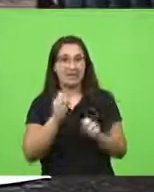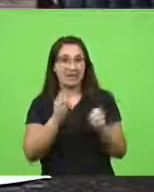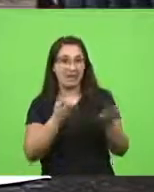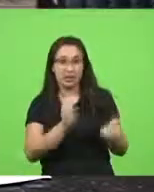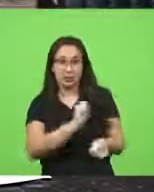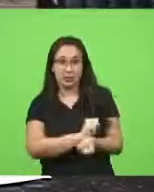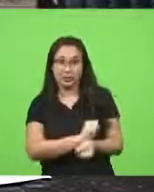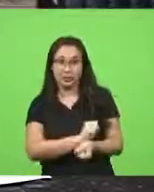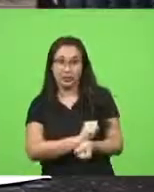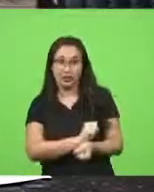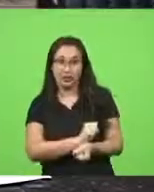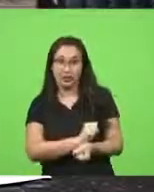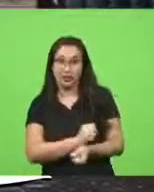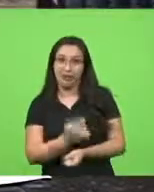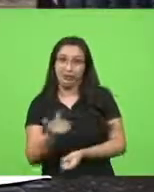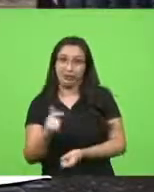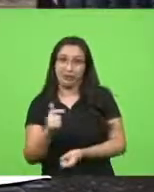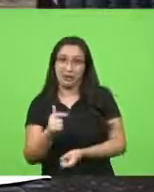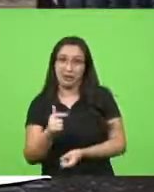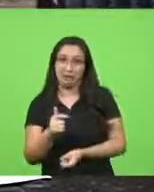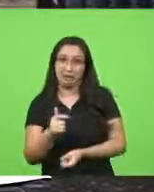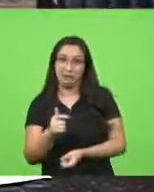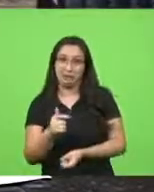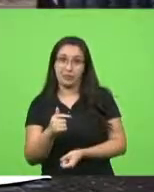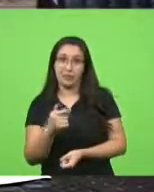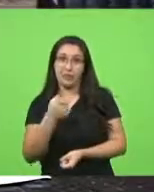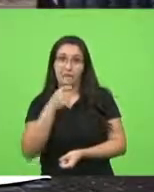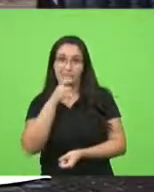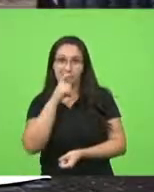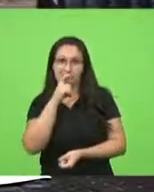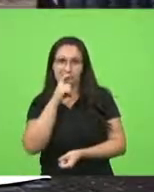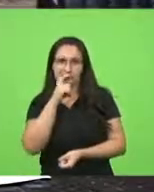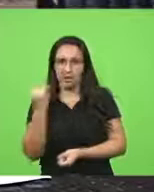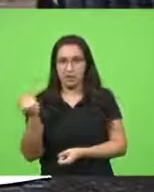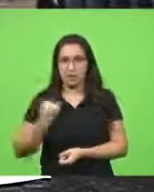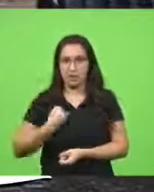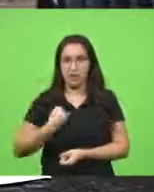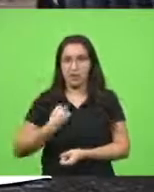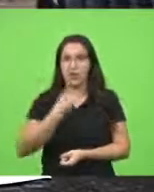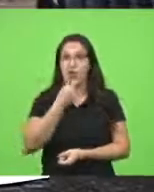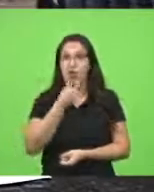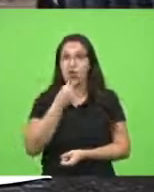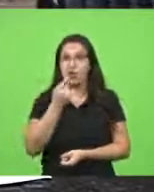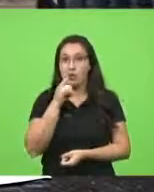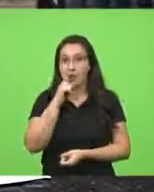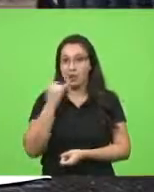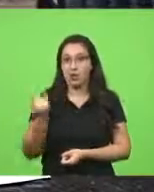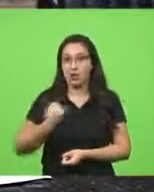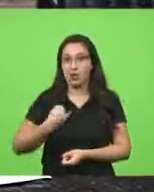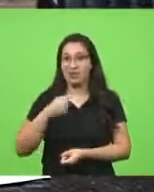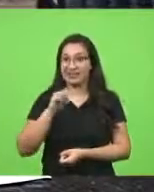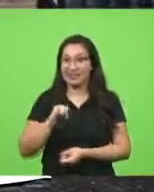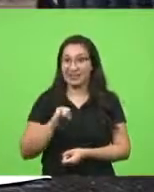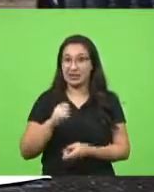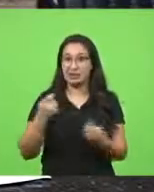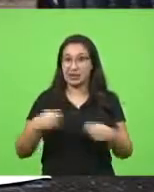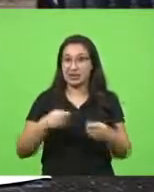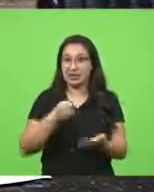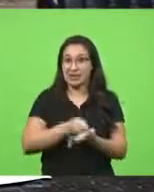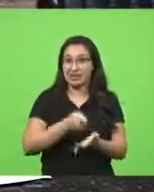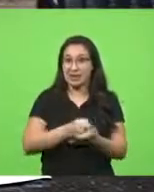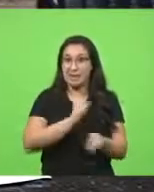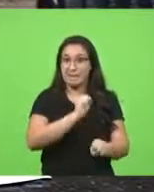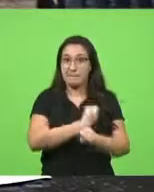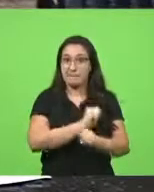vamos. Inclusive, o pai de ontem, de Santo Amaro, me relatou que se ele realmente for obrigado a deixar de